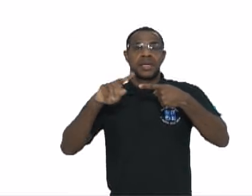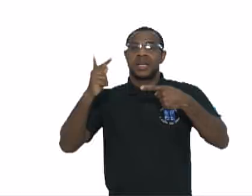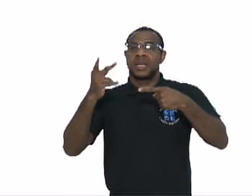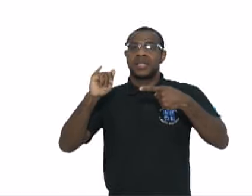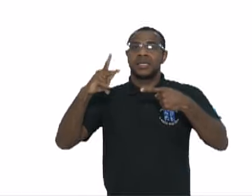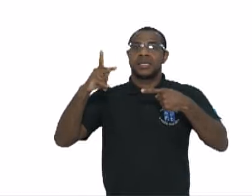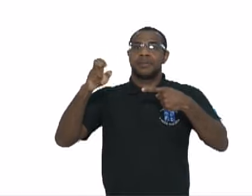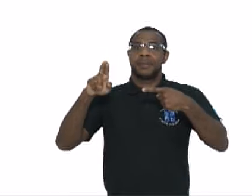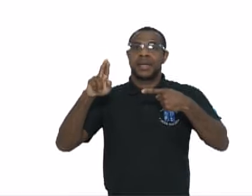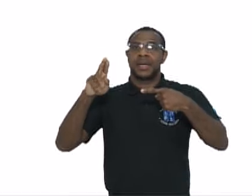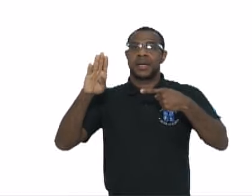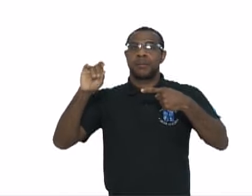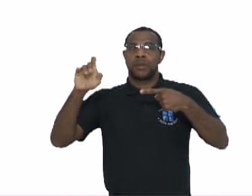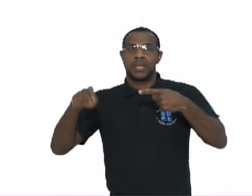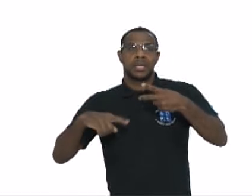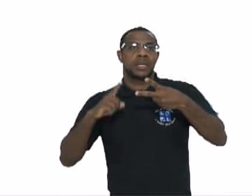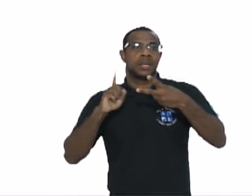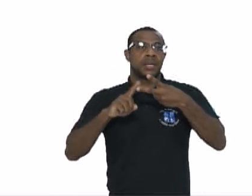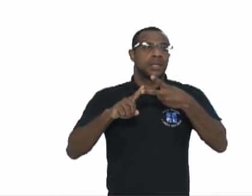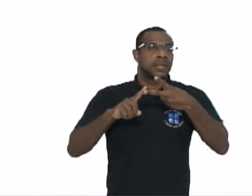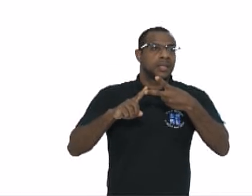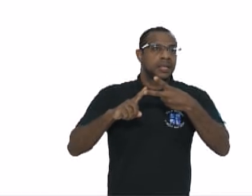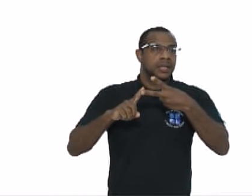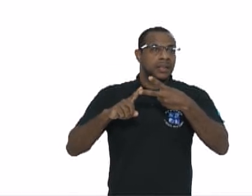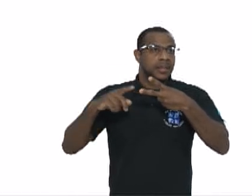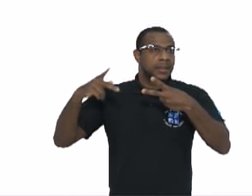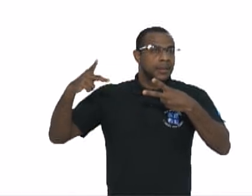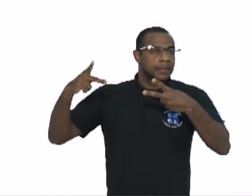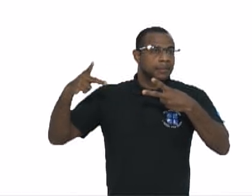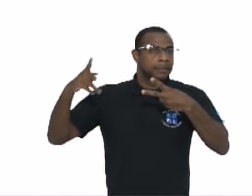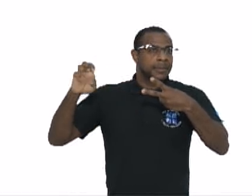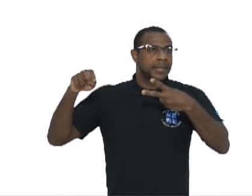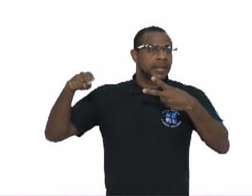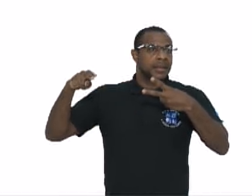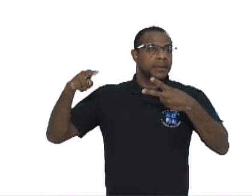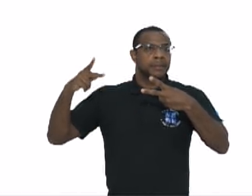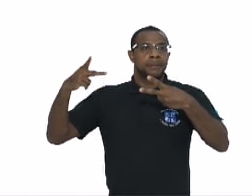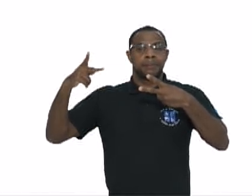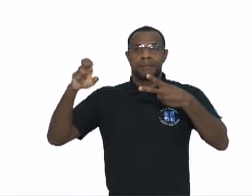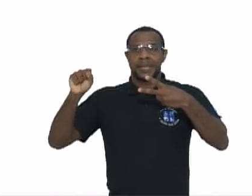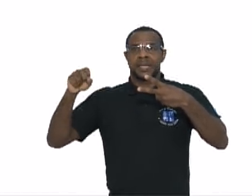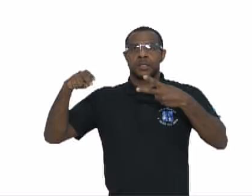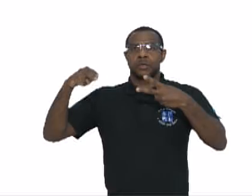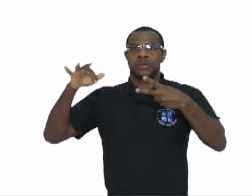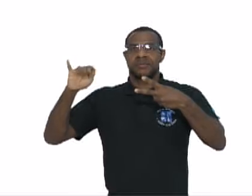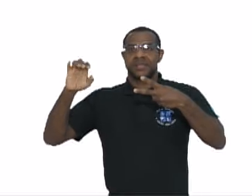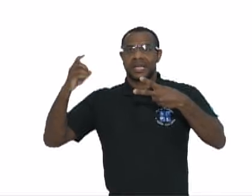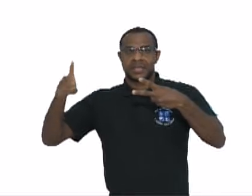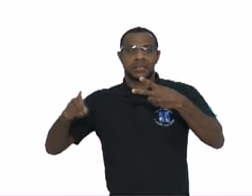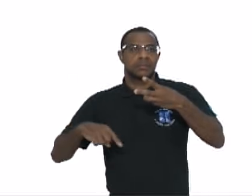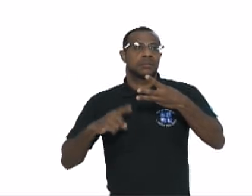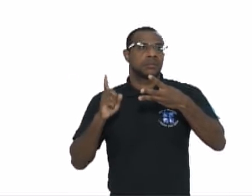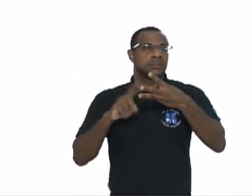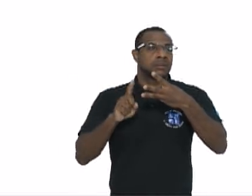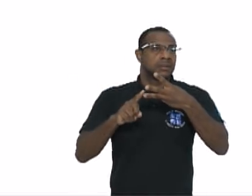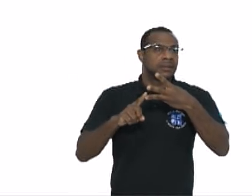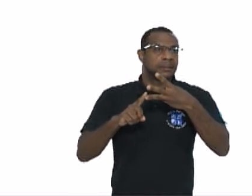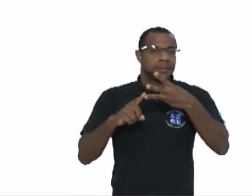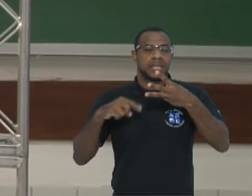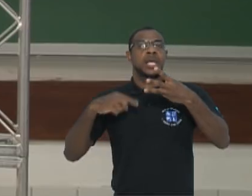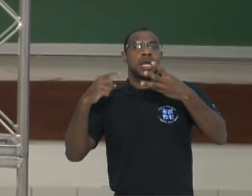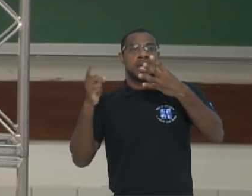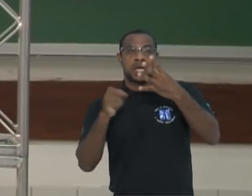uma personificação e uma metonímia? C. Uma metáfora e uma hipérbole? Ou D. Uma metonímia e uma